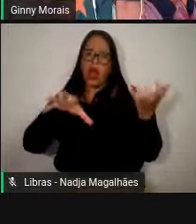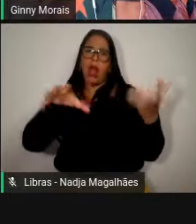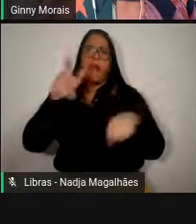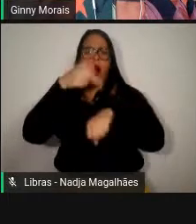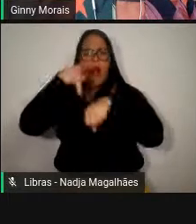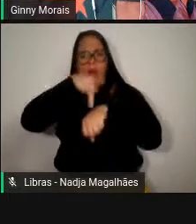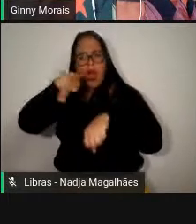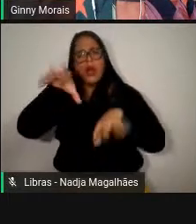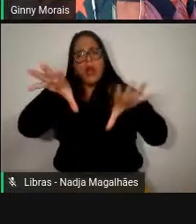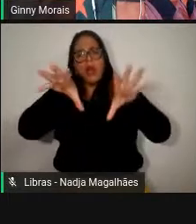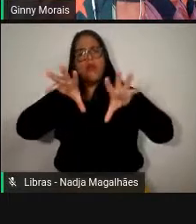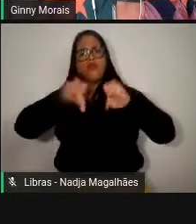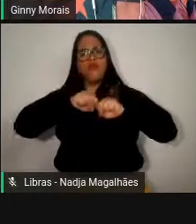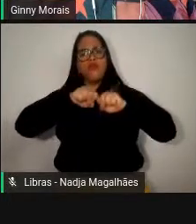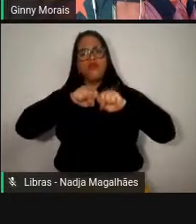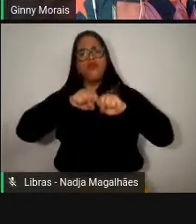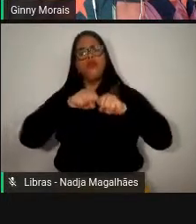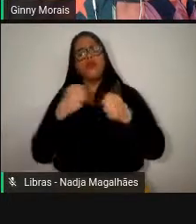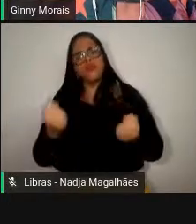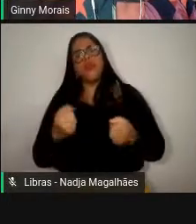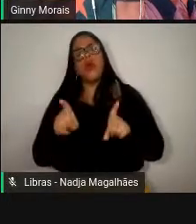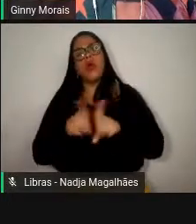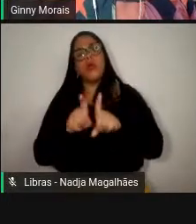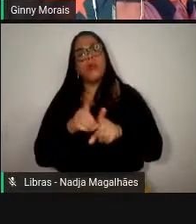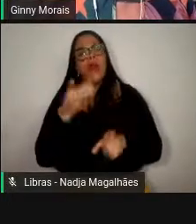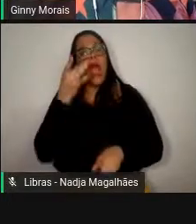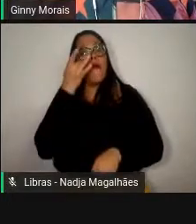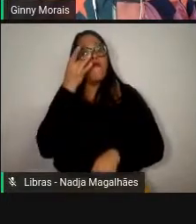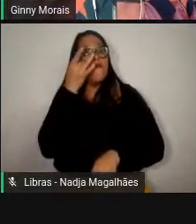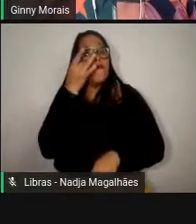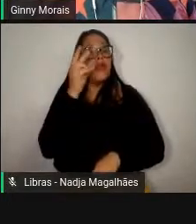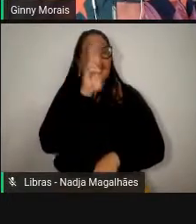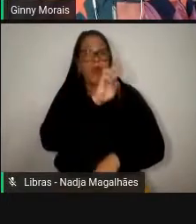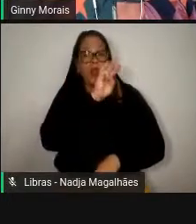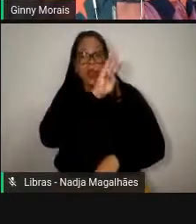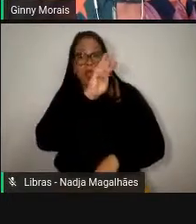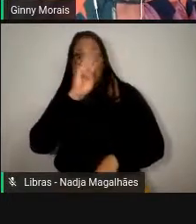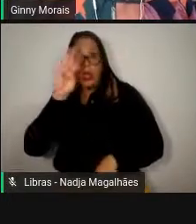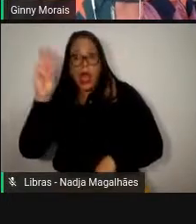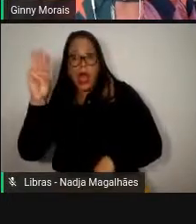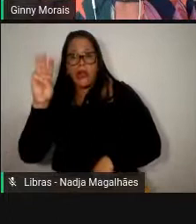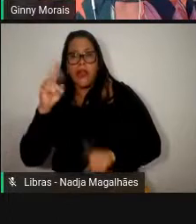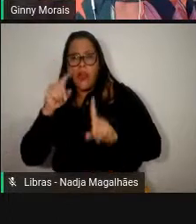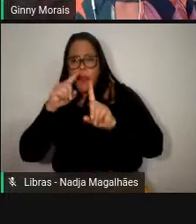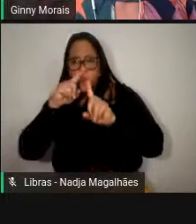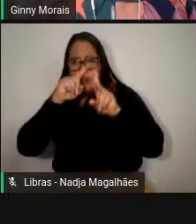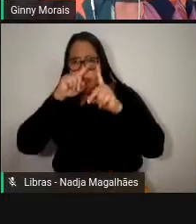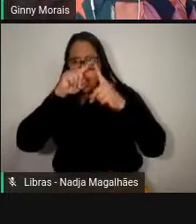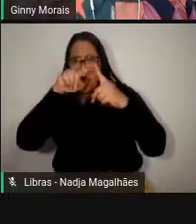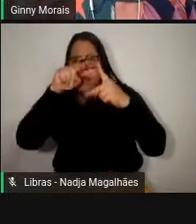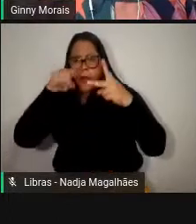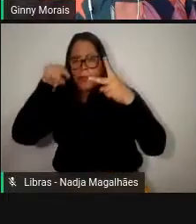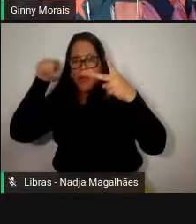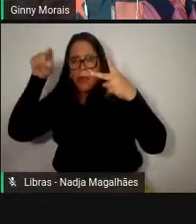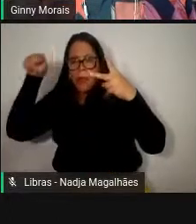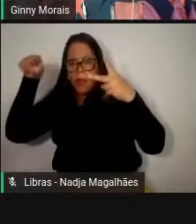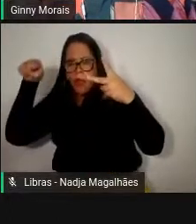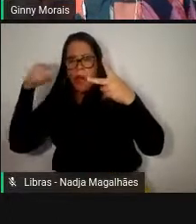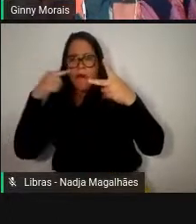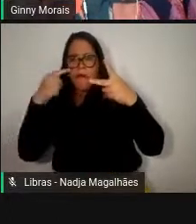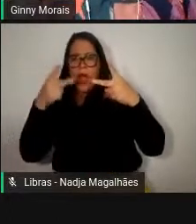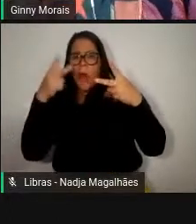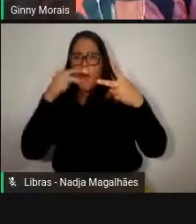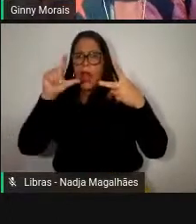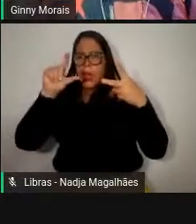mesmo os parlamentos que utilizam o Vivo no site, que a gente pode reparar que é um pouquinho menor, né, do que os que